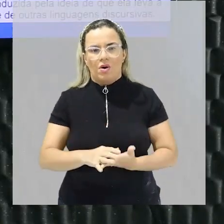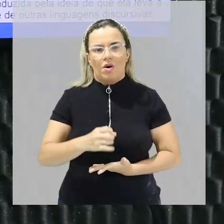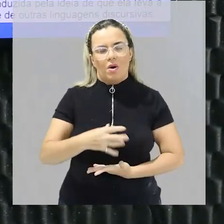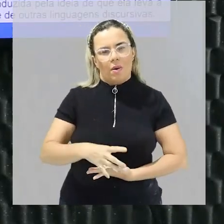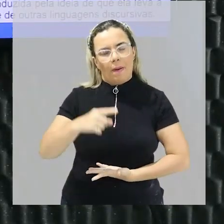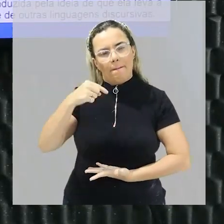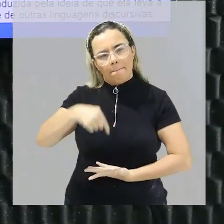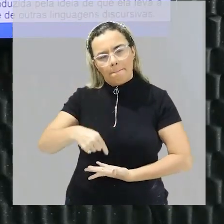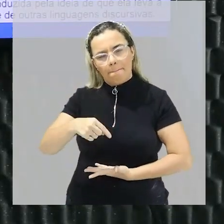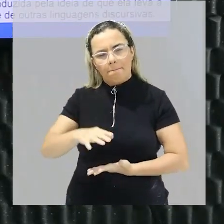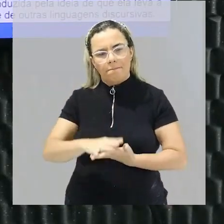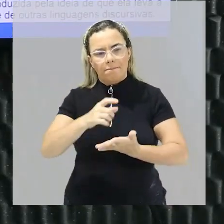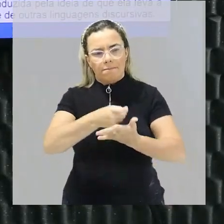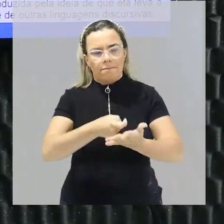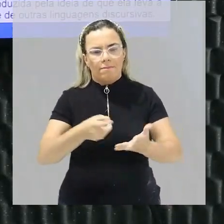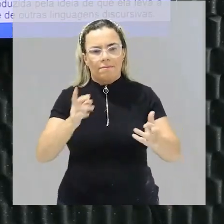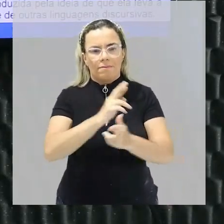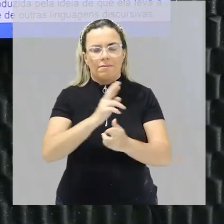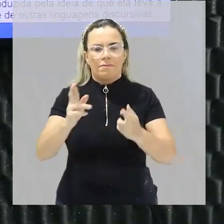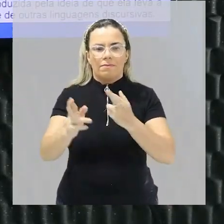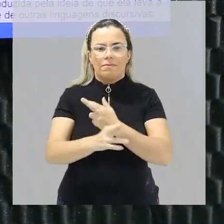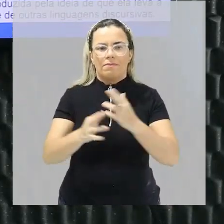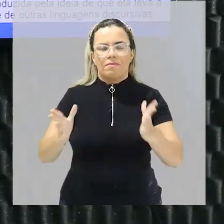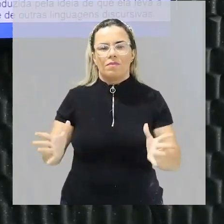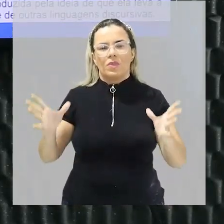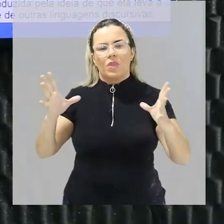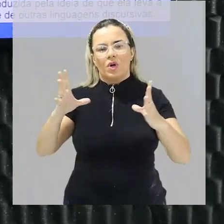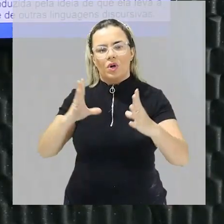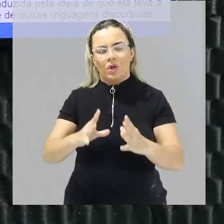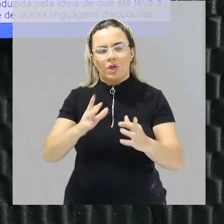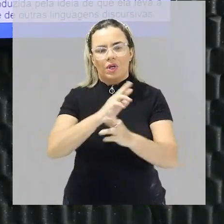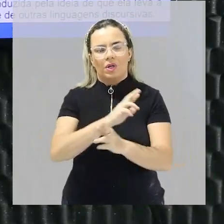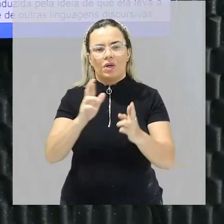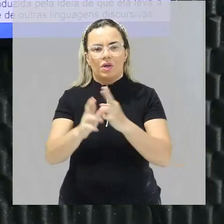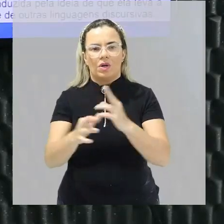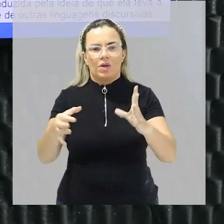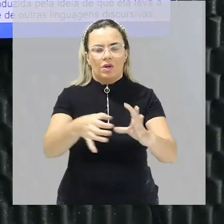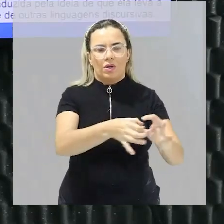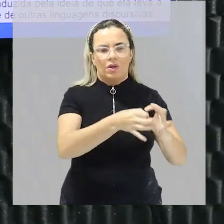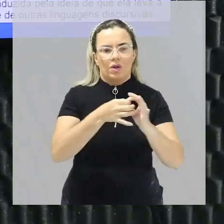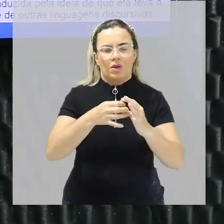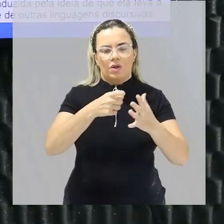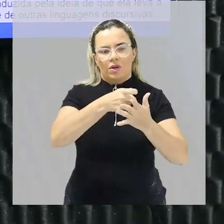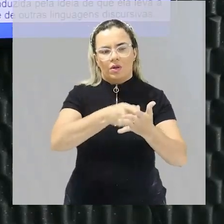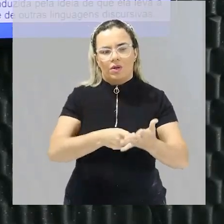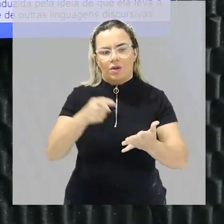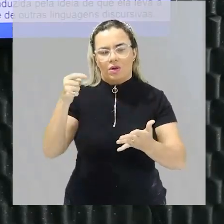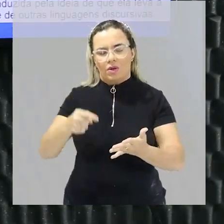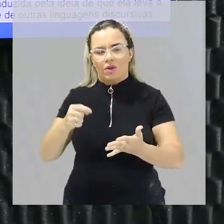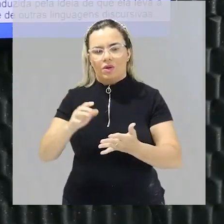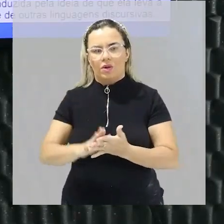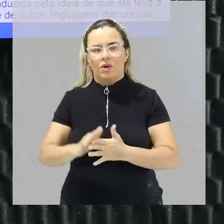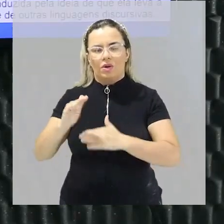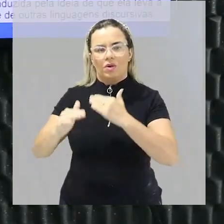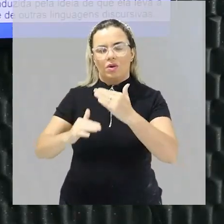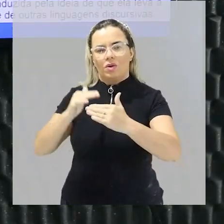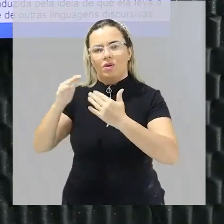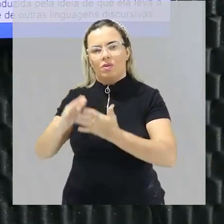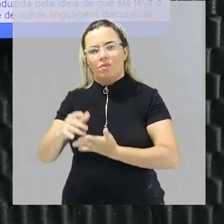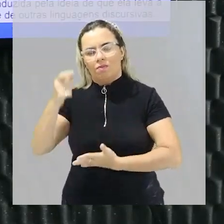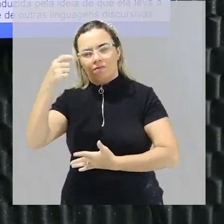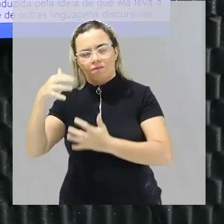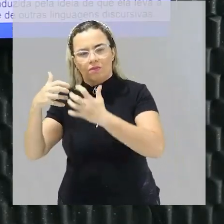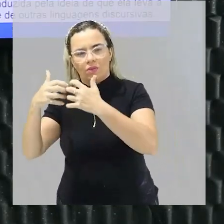texto e é que está ali, né, resumindo o que o texto traz para a nossa Constituição enquanto